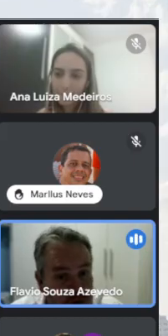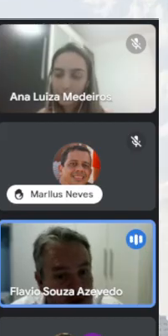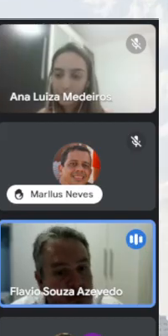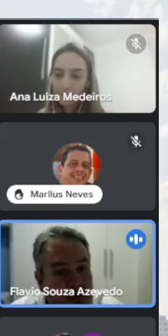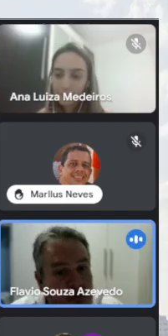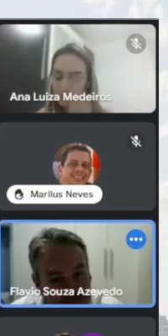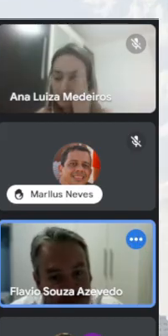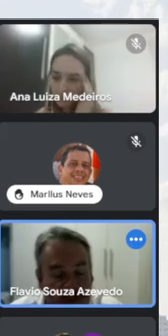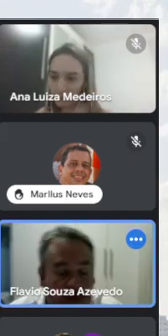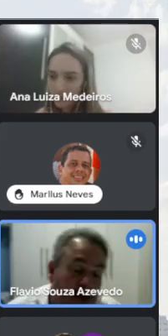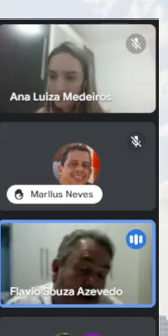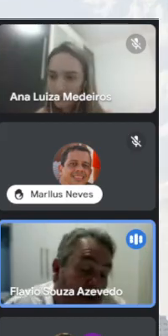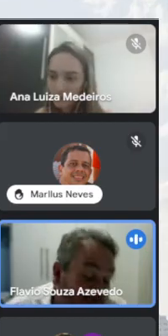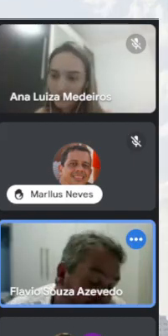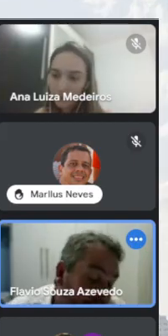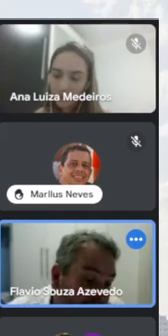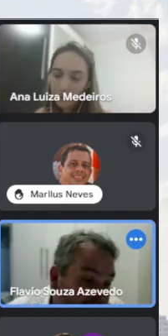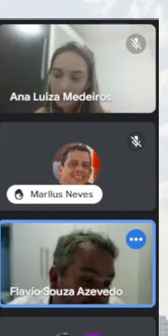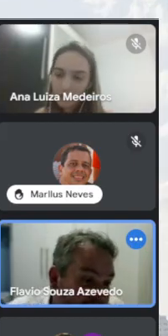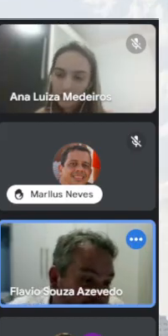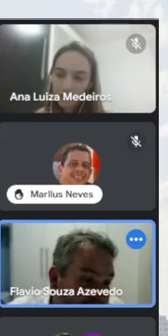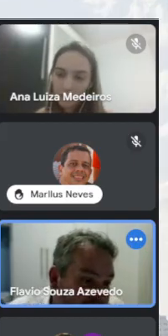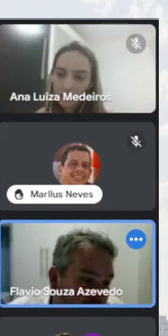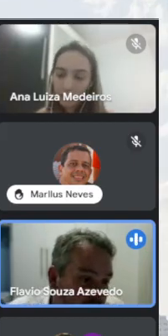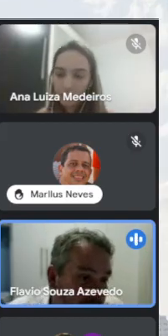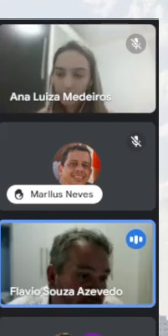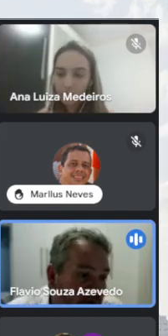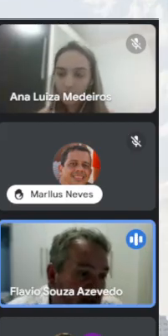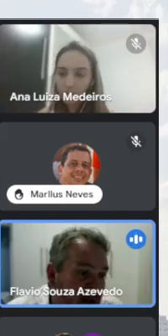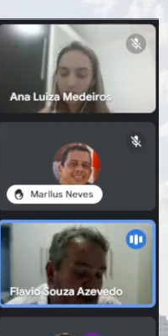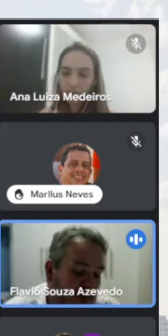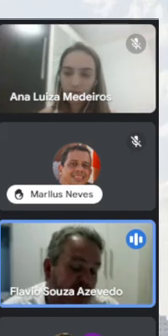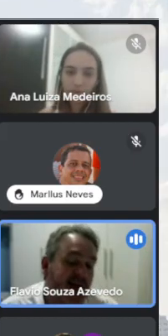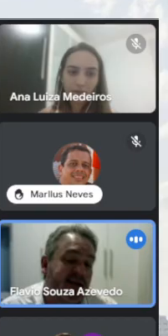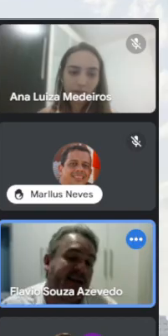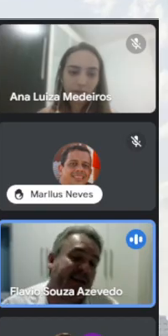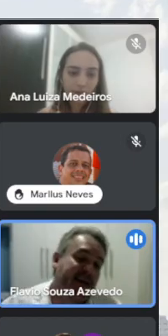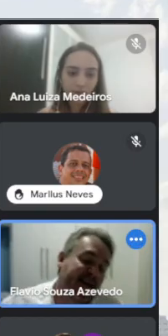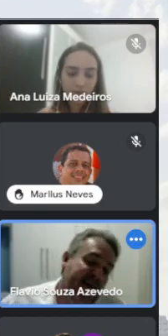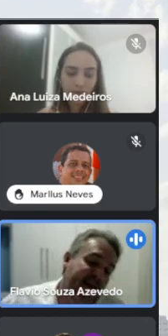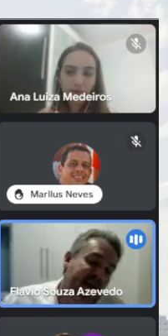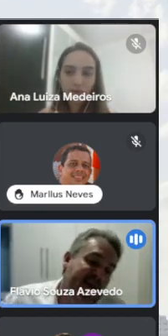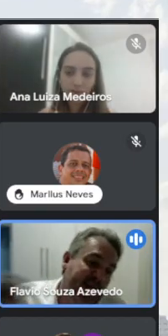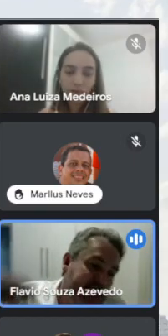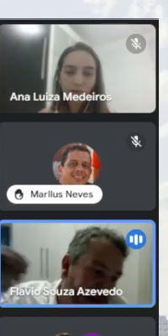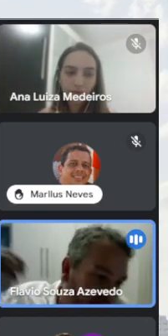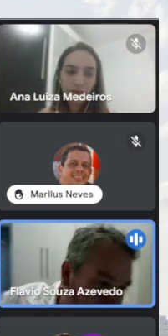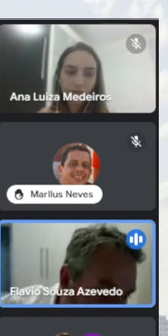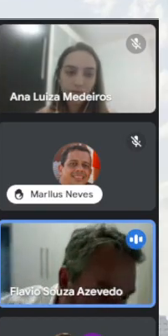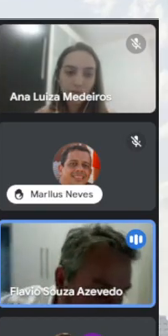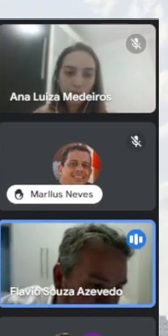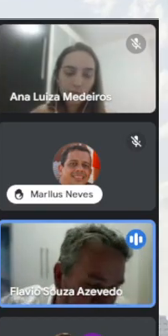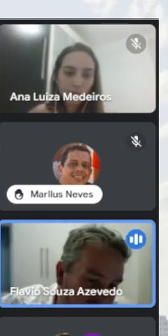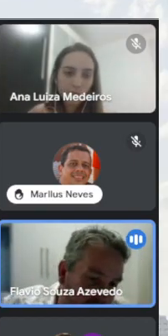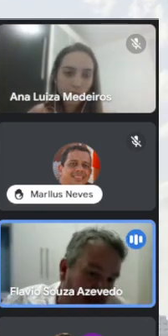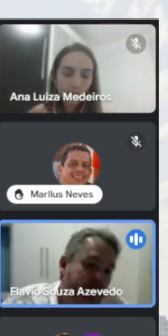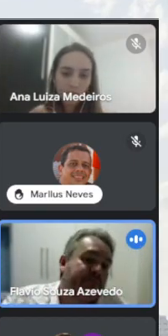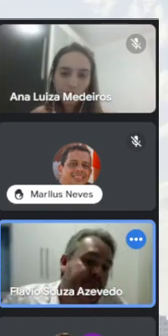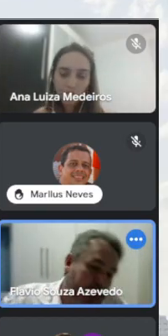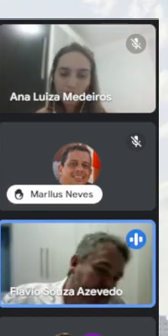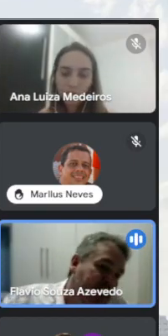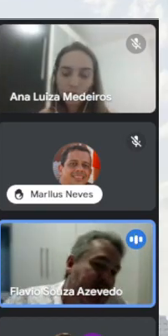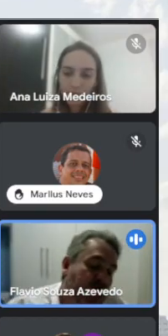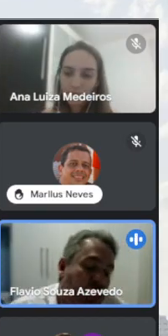o pessoal concordar. Então, foi uma questão que excedeu até na